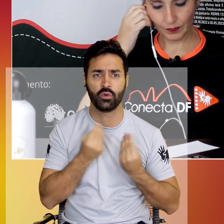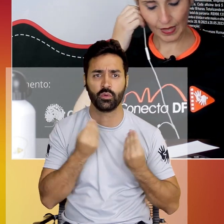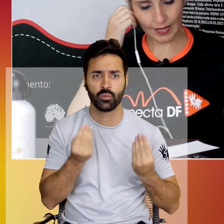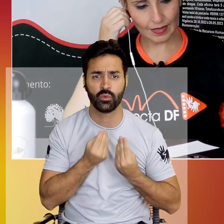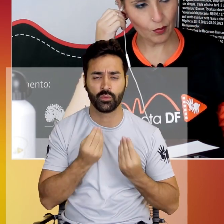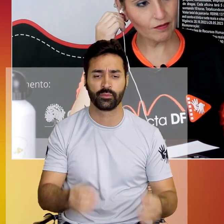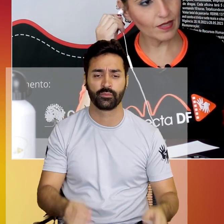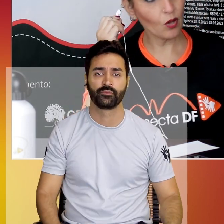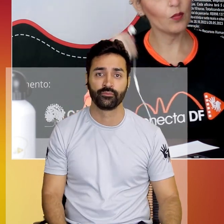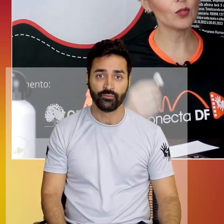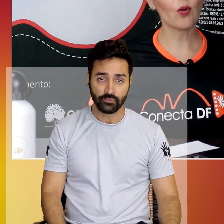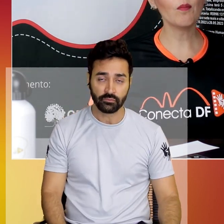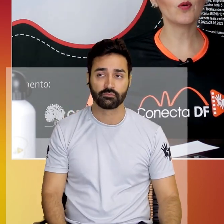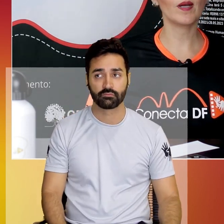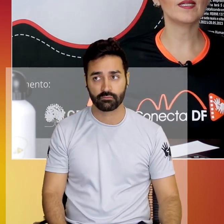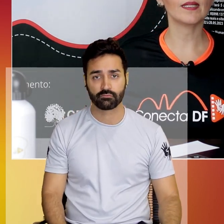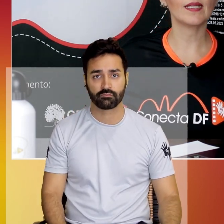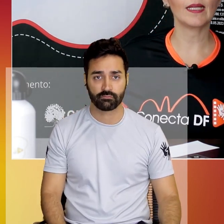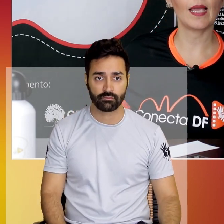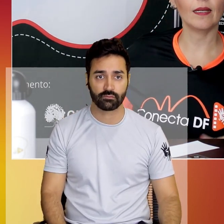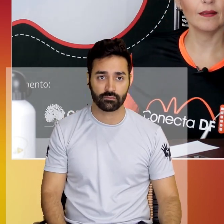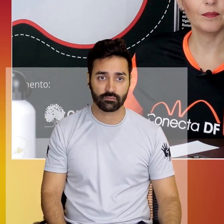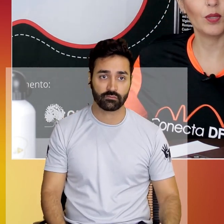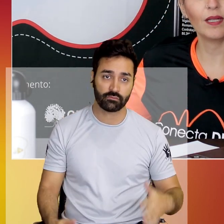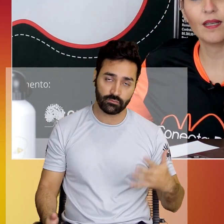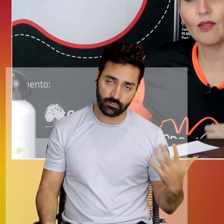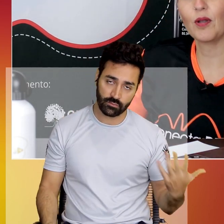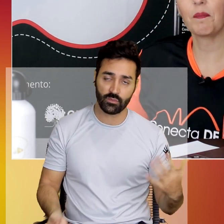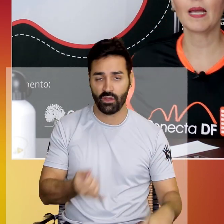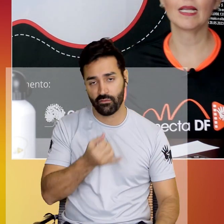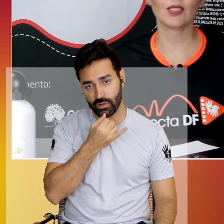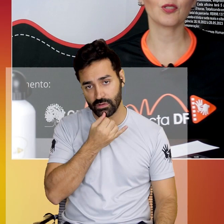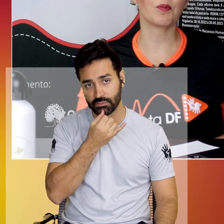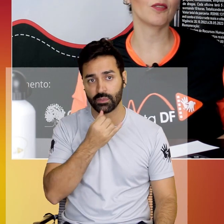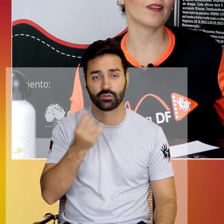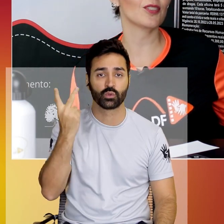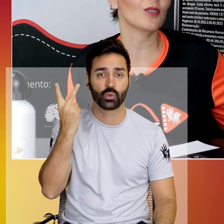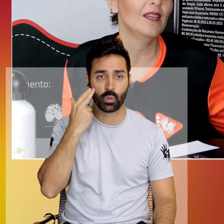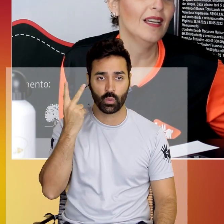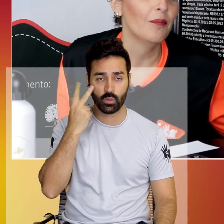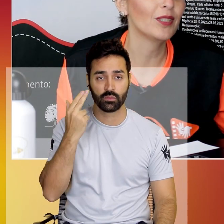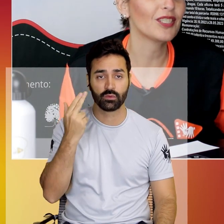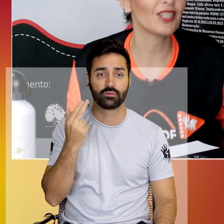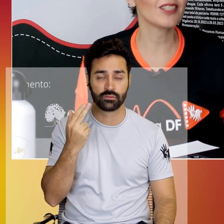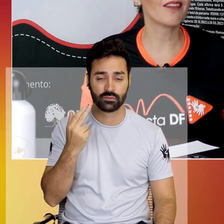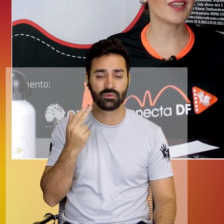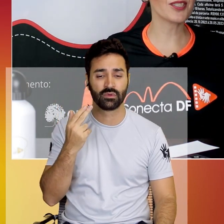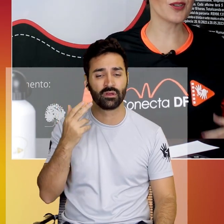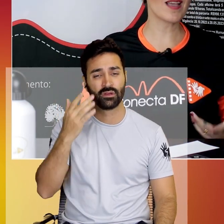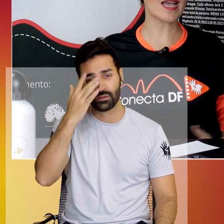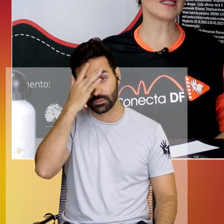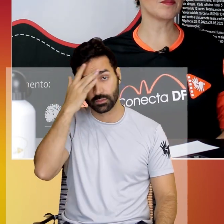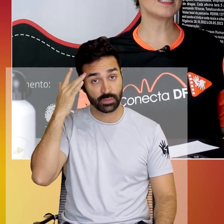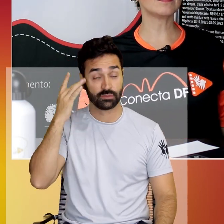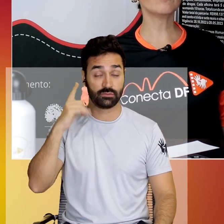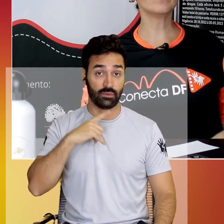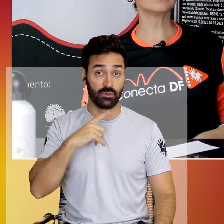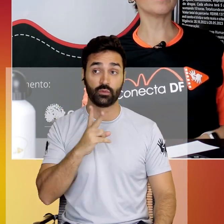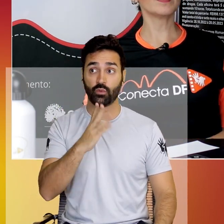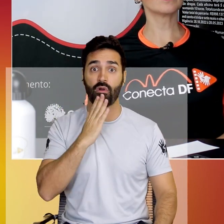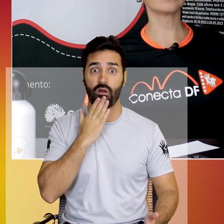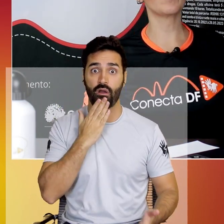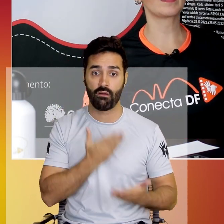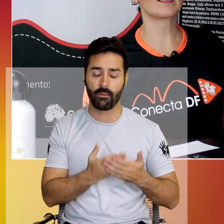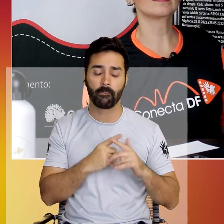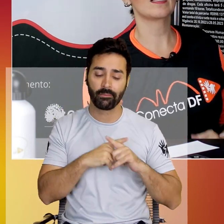Então, essa é uma visão muito comum ainda, Daniele. Por incrível que pareça, a gente pode ficar... Muita gente ainda fica chocada, mas